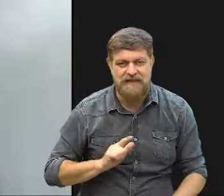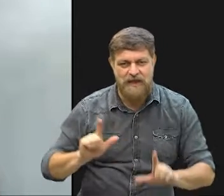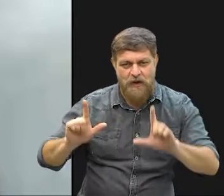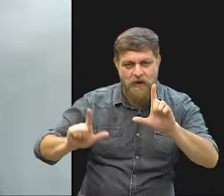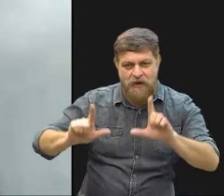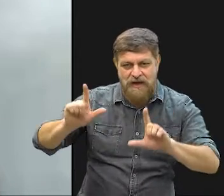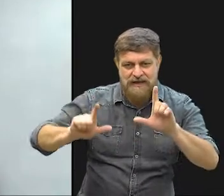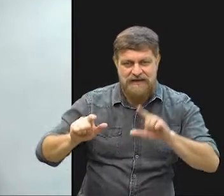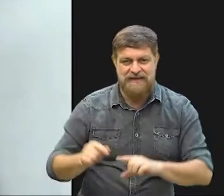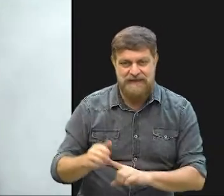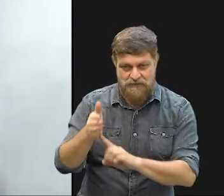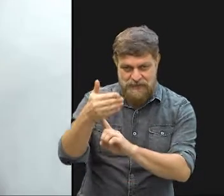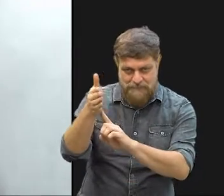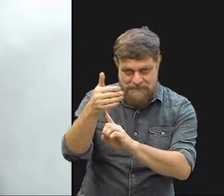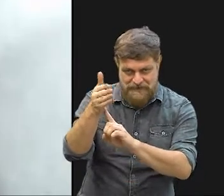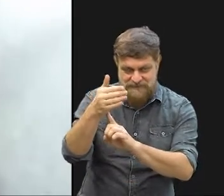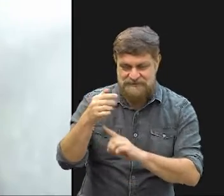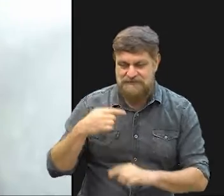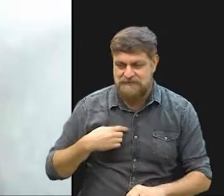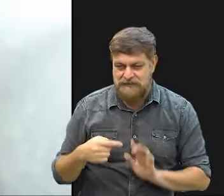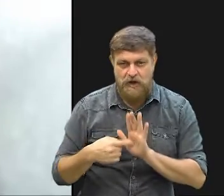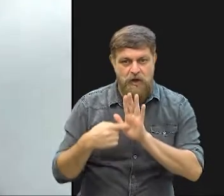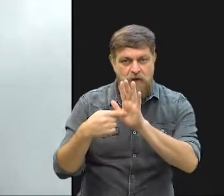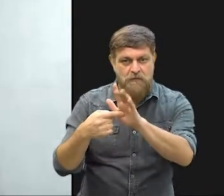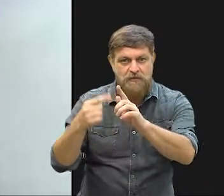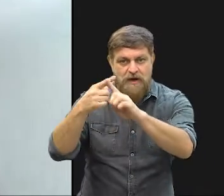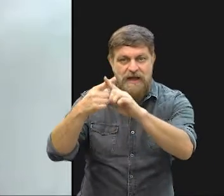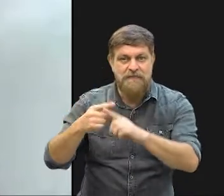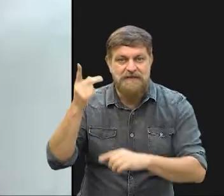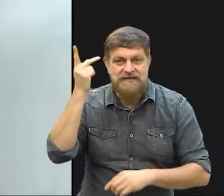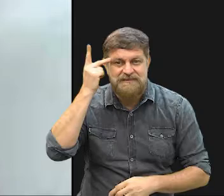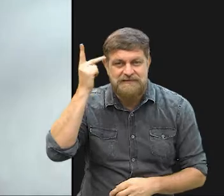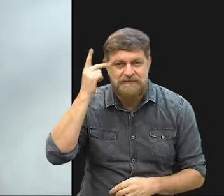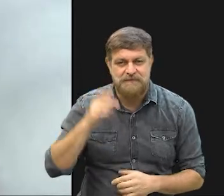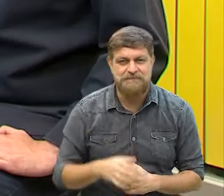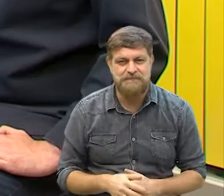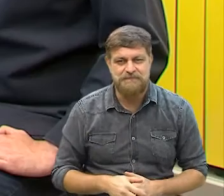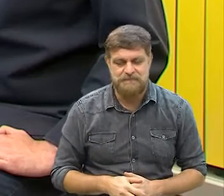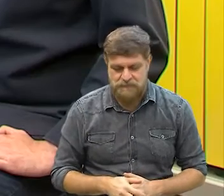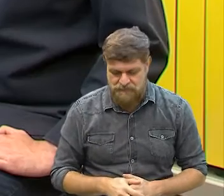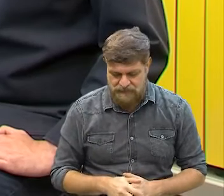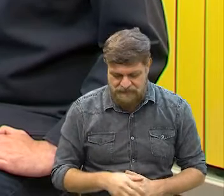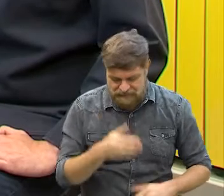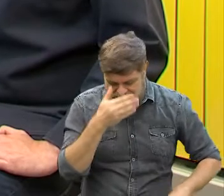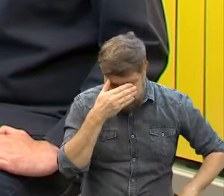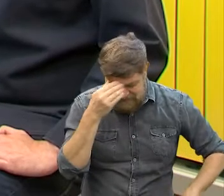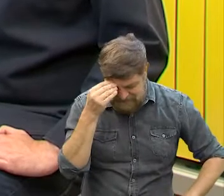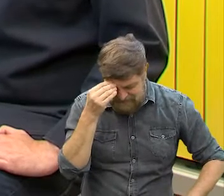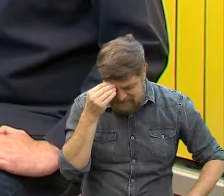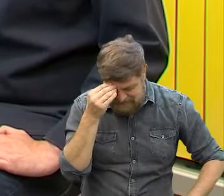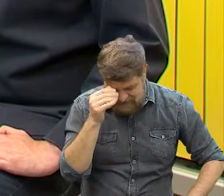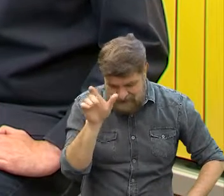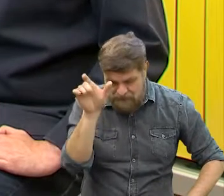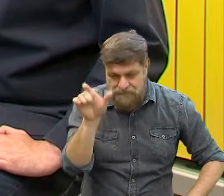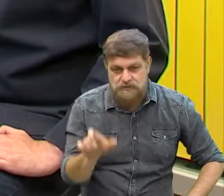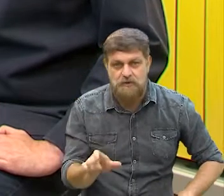que passou a Bandeirantes, passou a Paulistana, então o saudoso, esqueci o nome dele. Luciano do